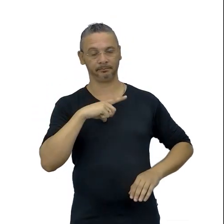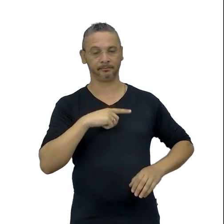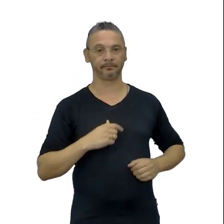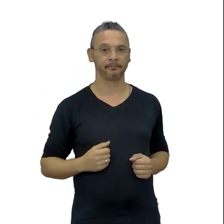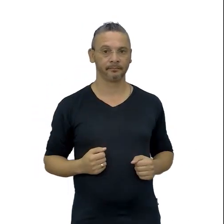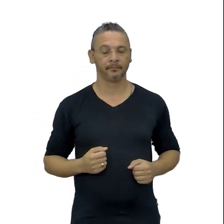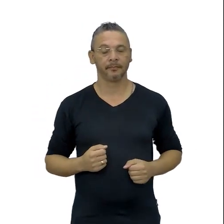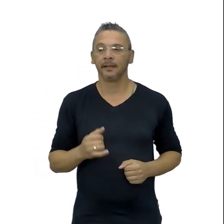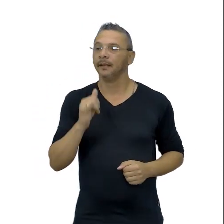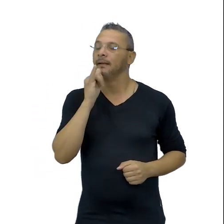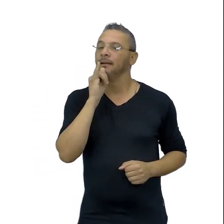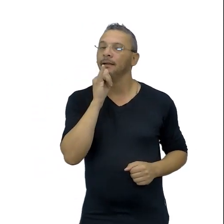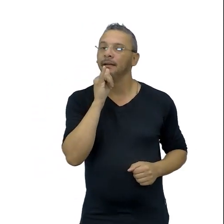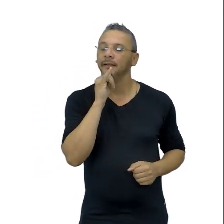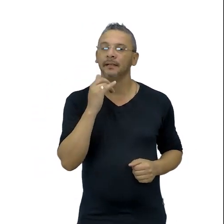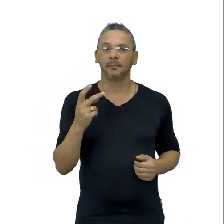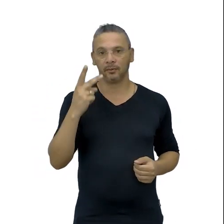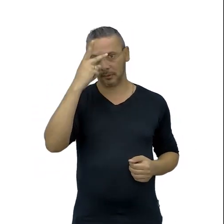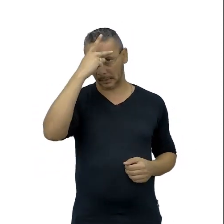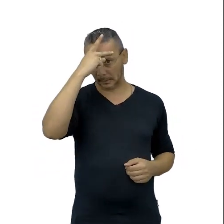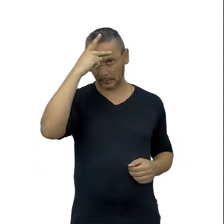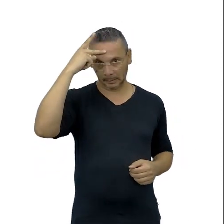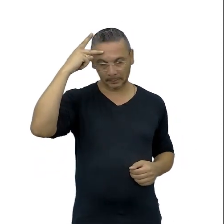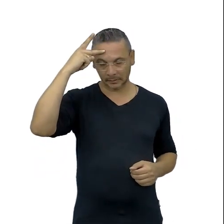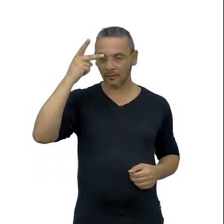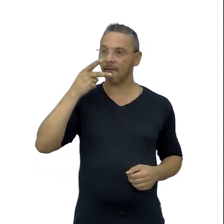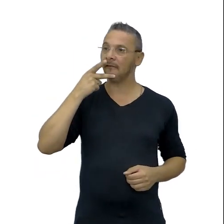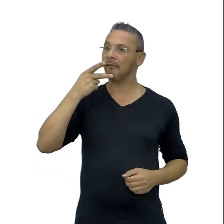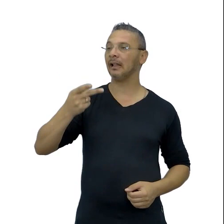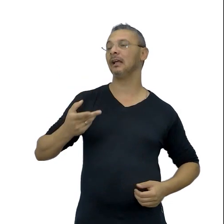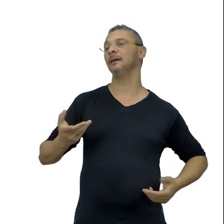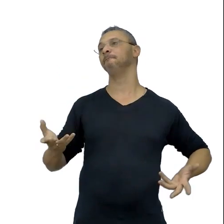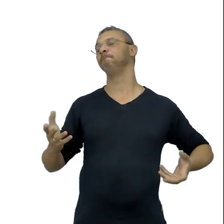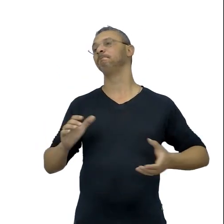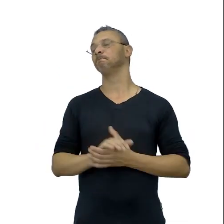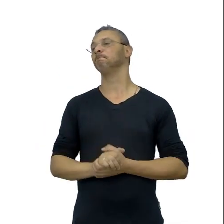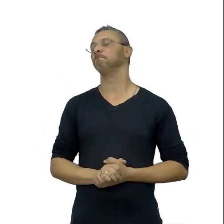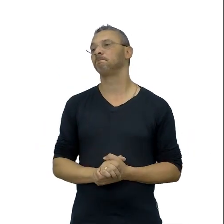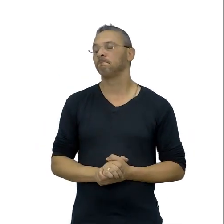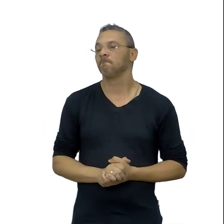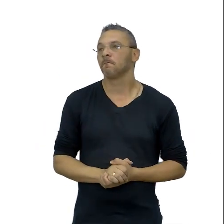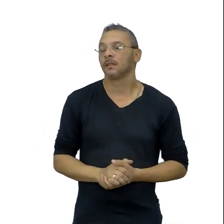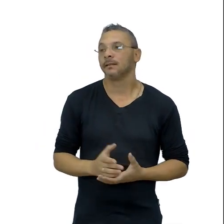grupo. Então, por exemplo, alguém diz assim,